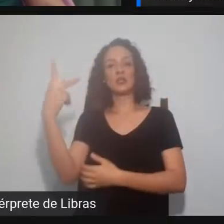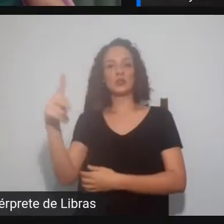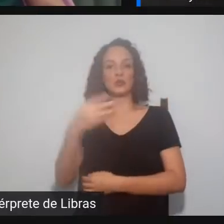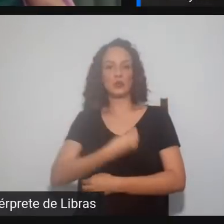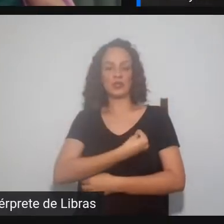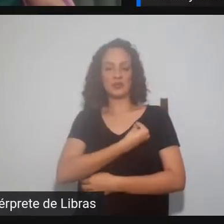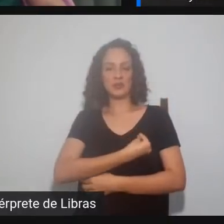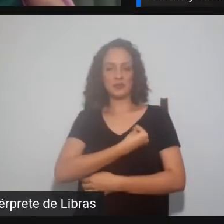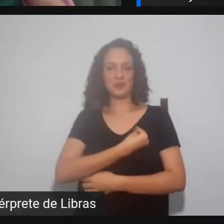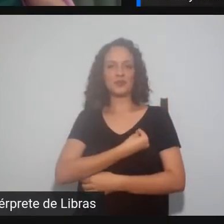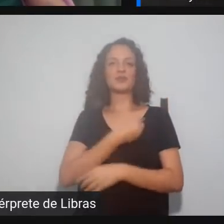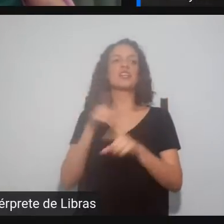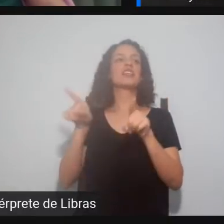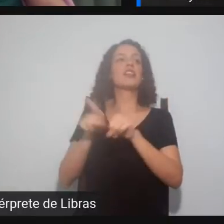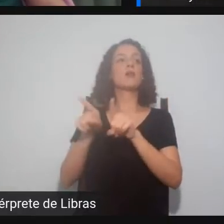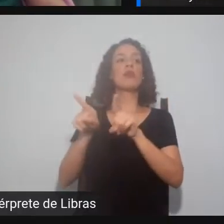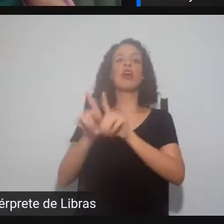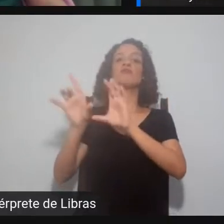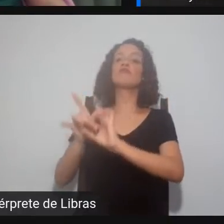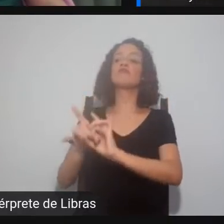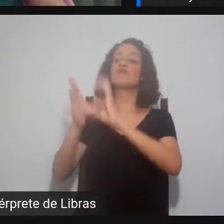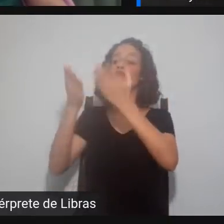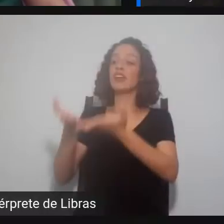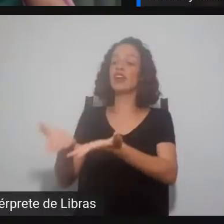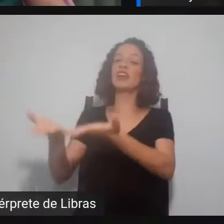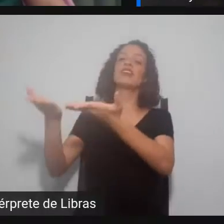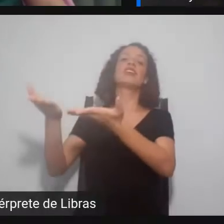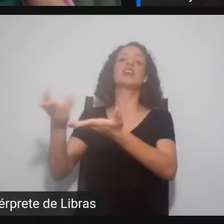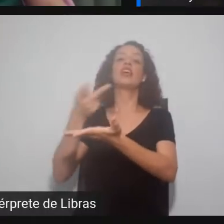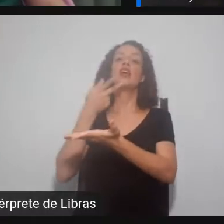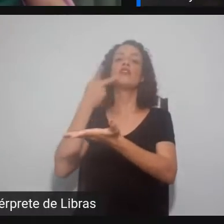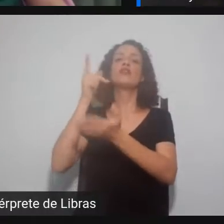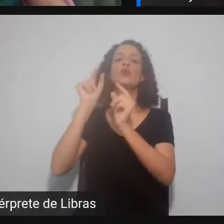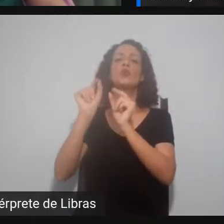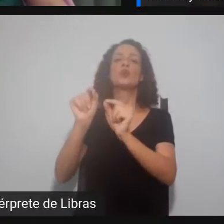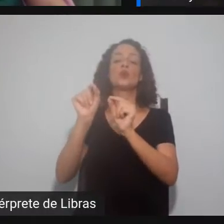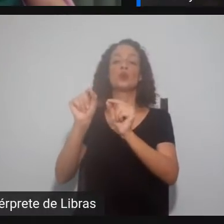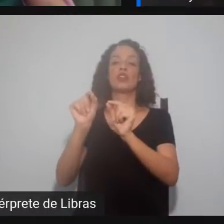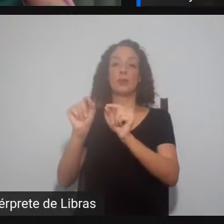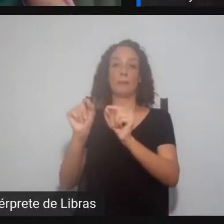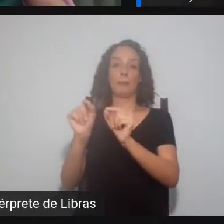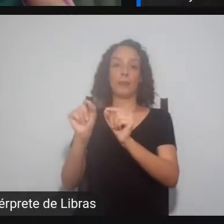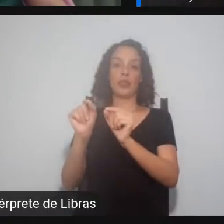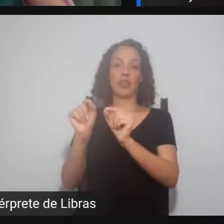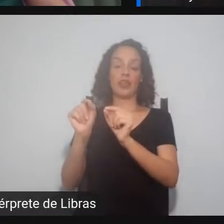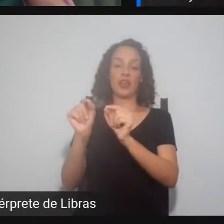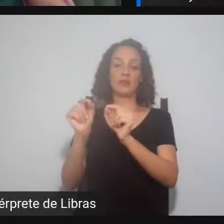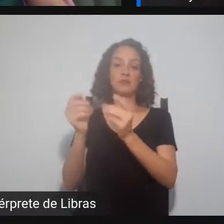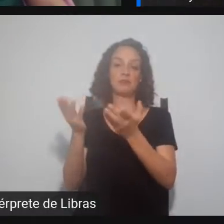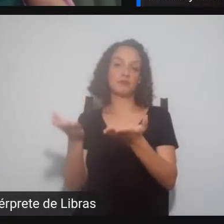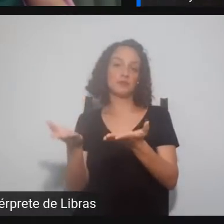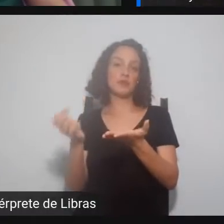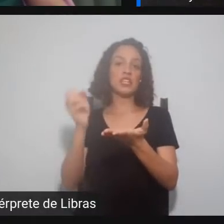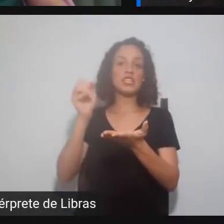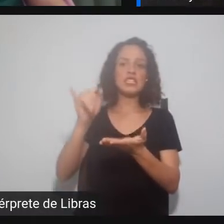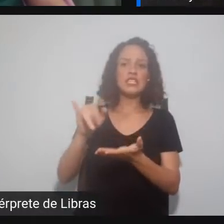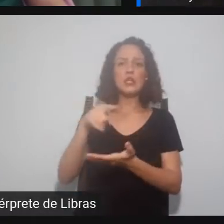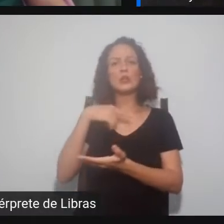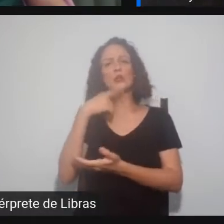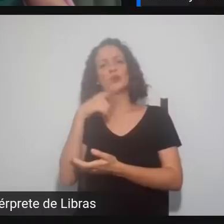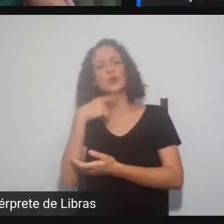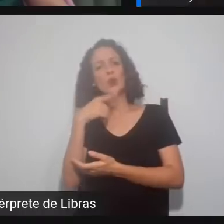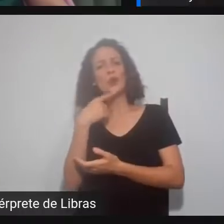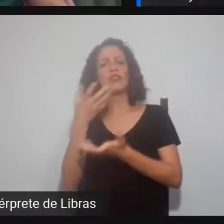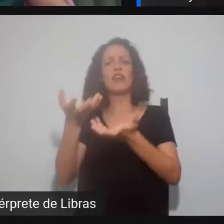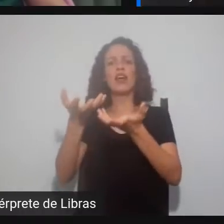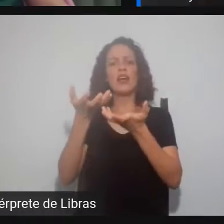te deixar à vontade, dizer para vocês que, se tiverem dúvidas, quiserem conhecer melhor